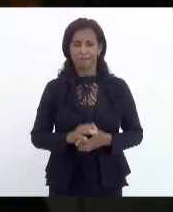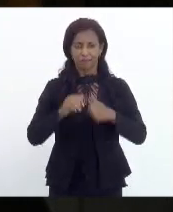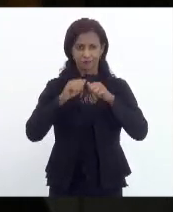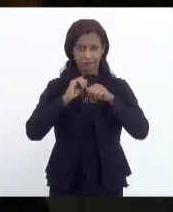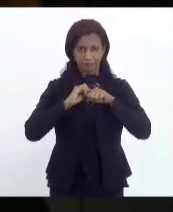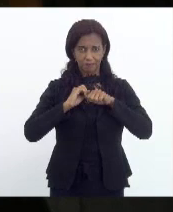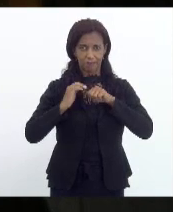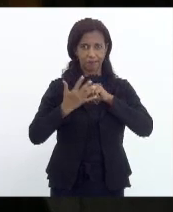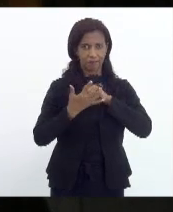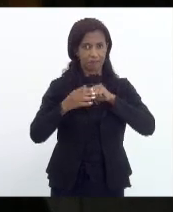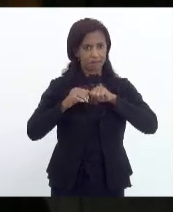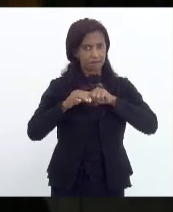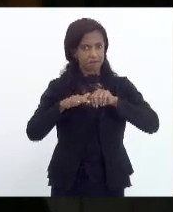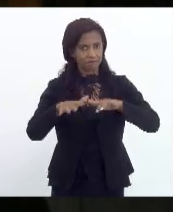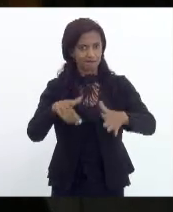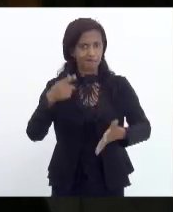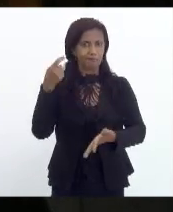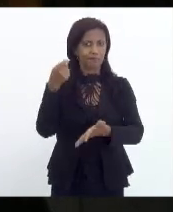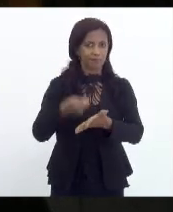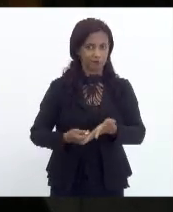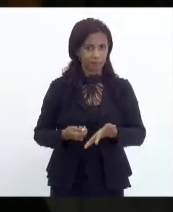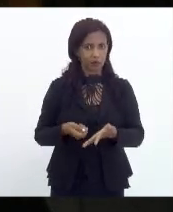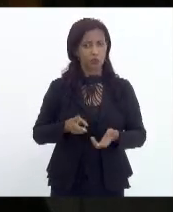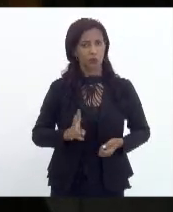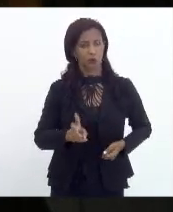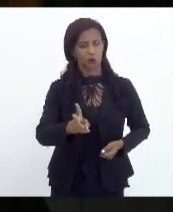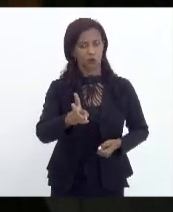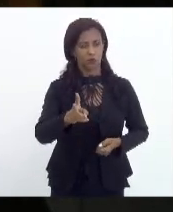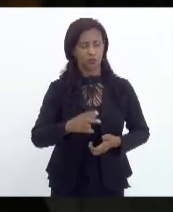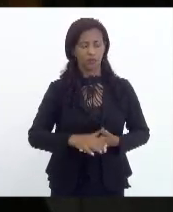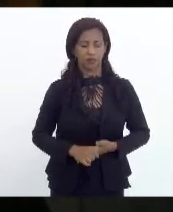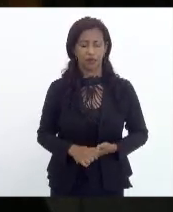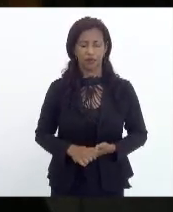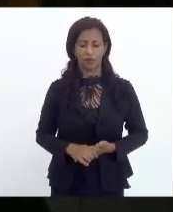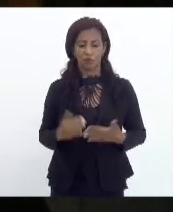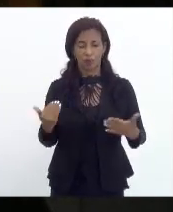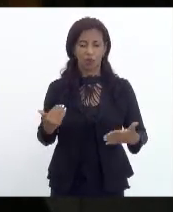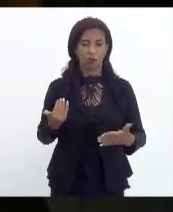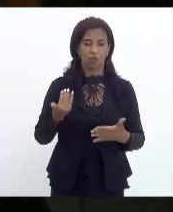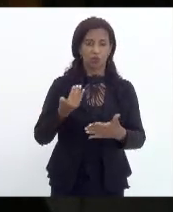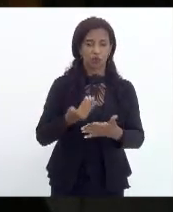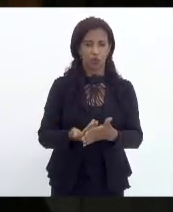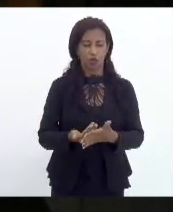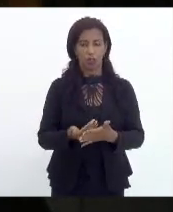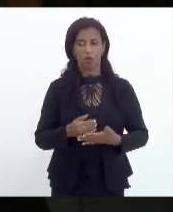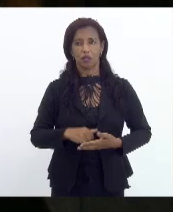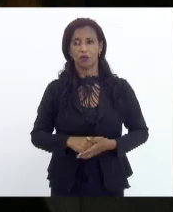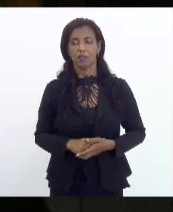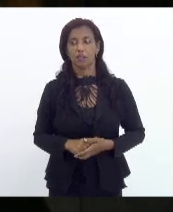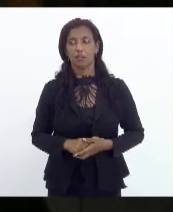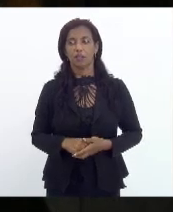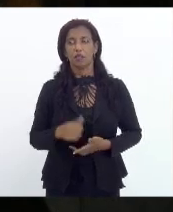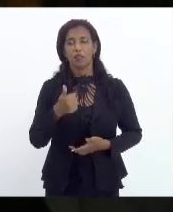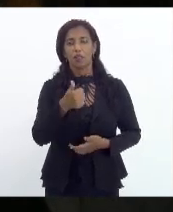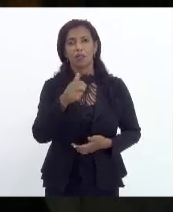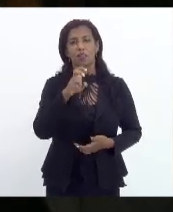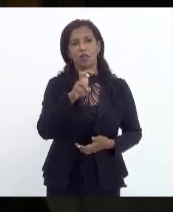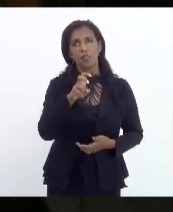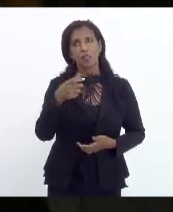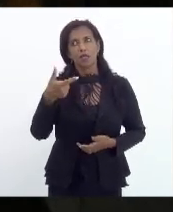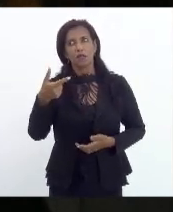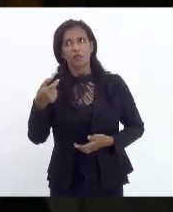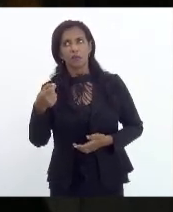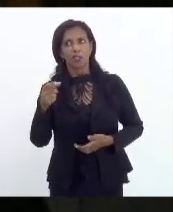ainda persiste nós vamos chegar nos próximos 15 20